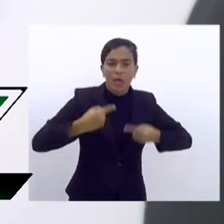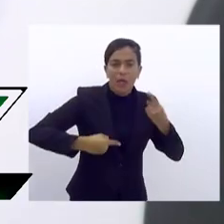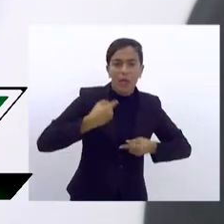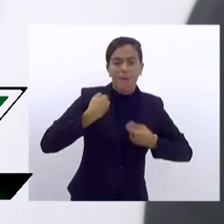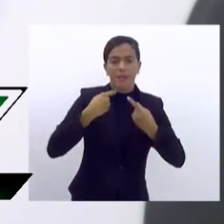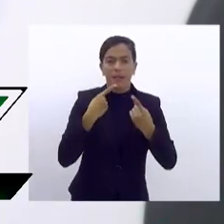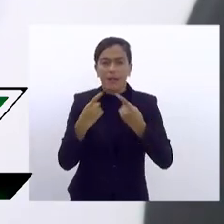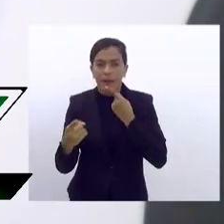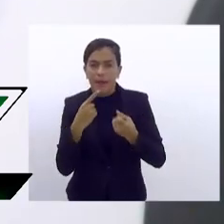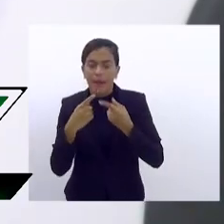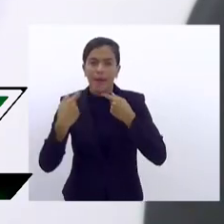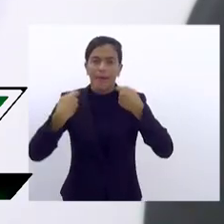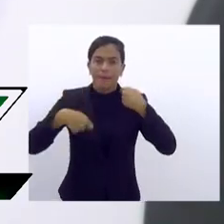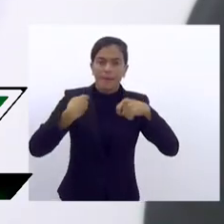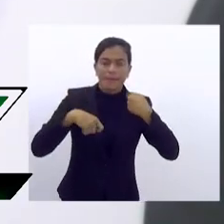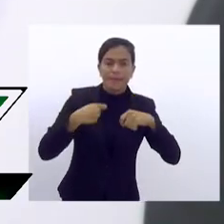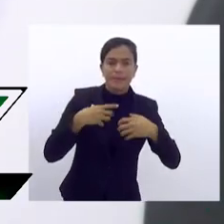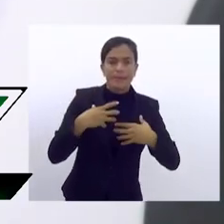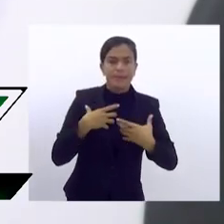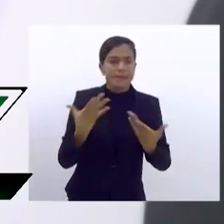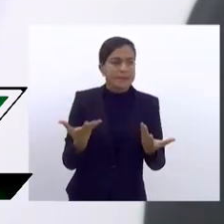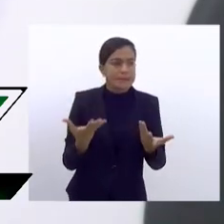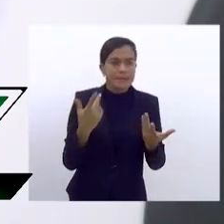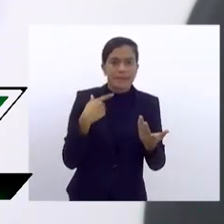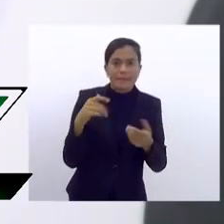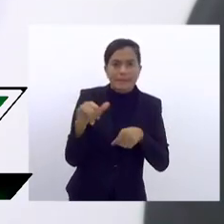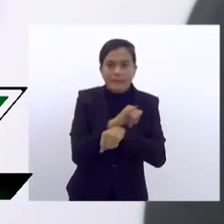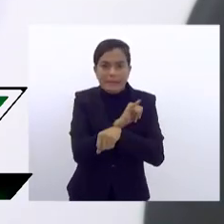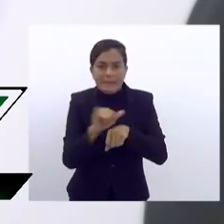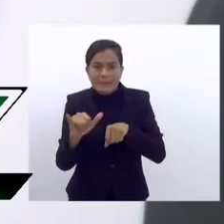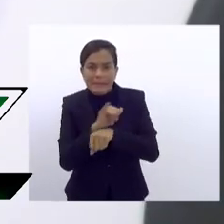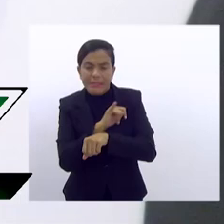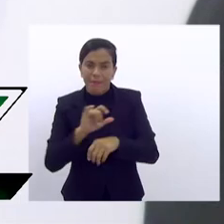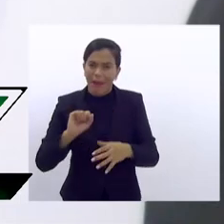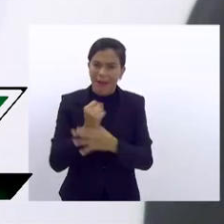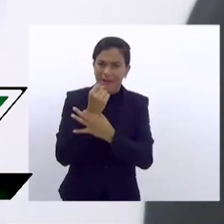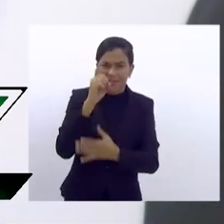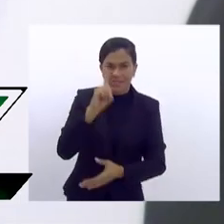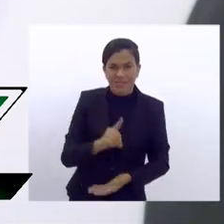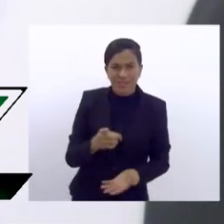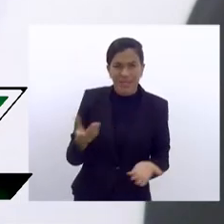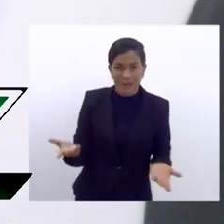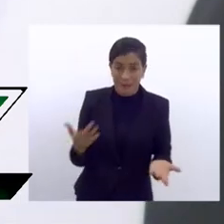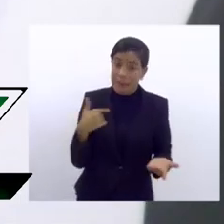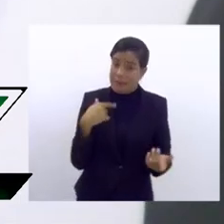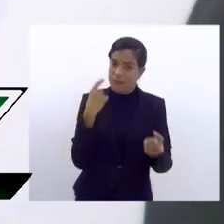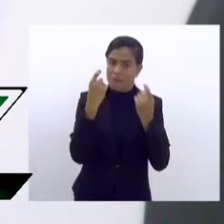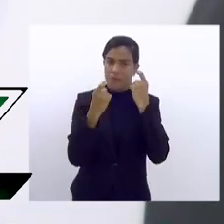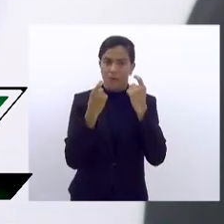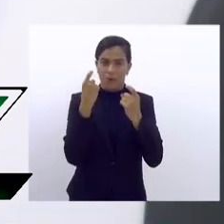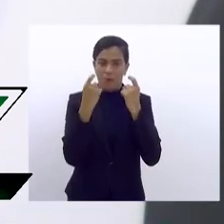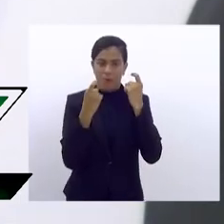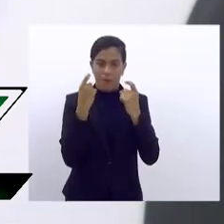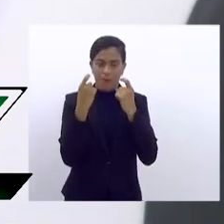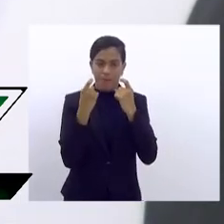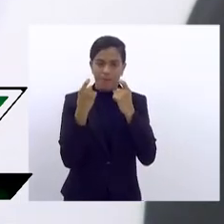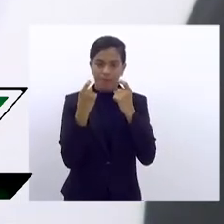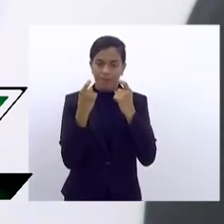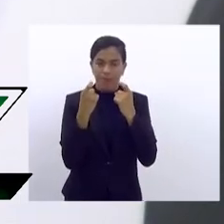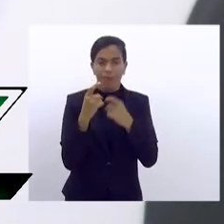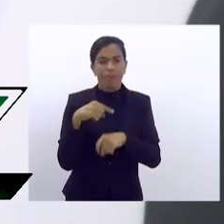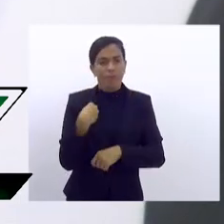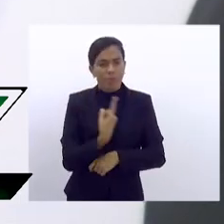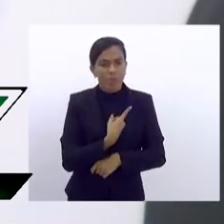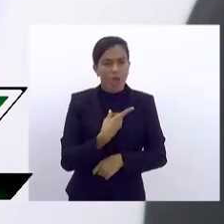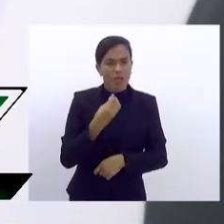dialogar precisa se mobilizar para assegurar direitos e isso me preocupa muito e a gente viveu nas